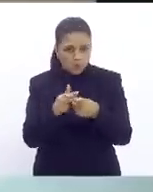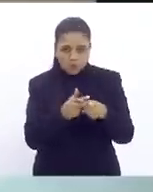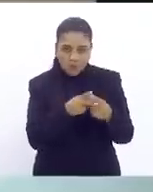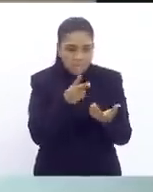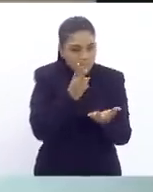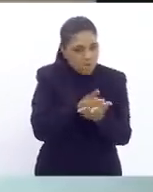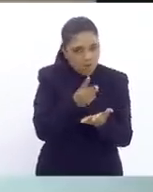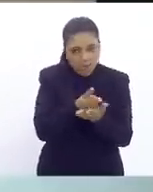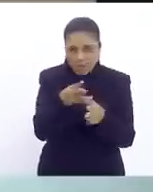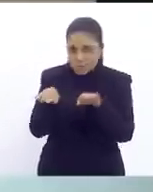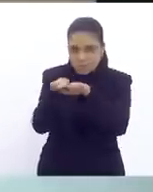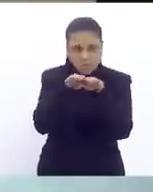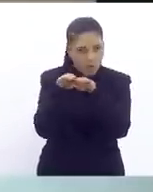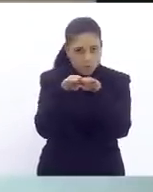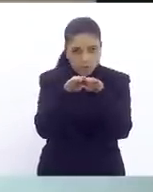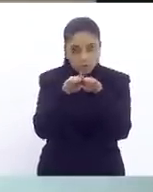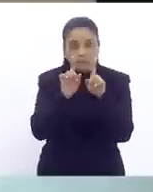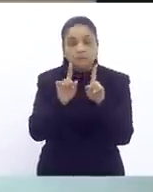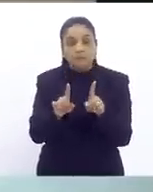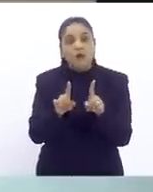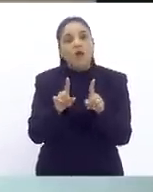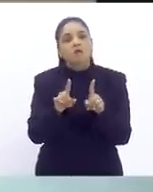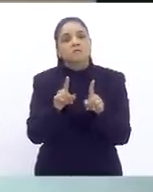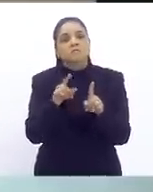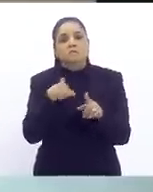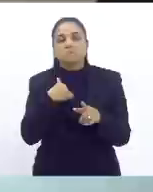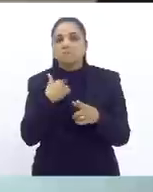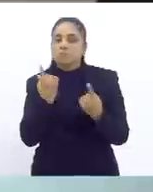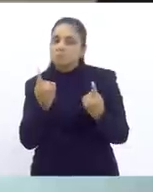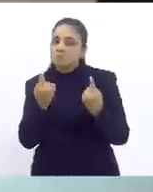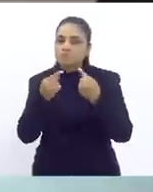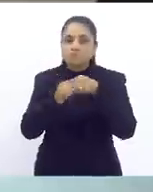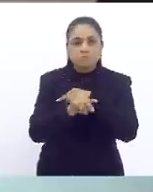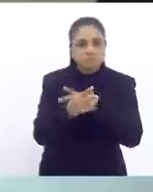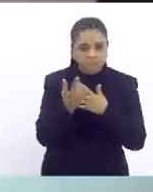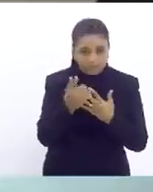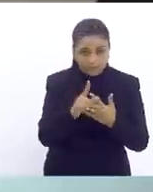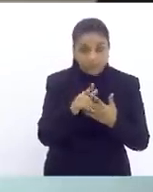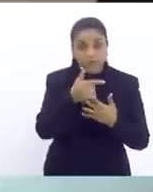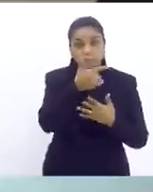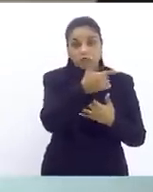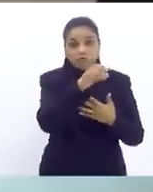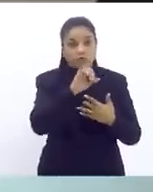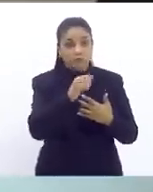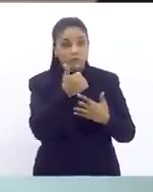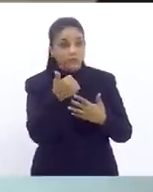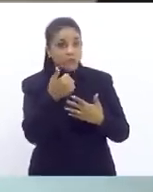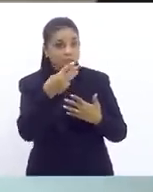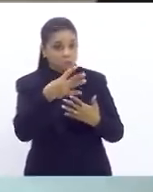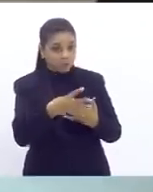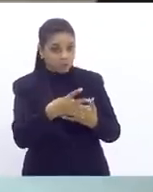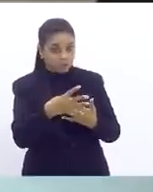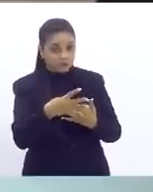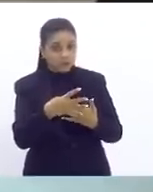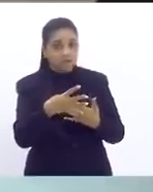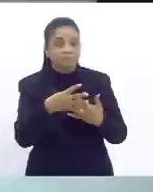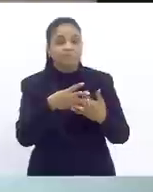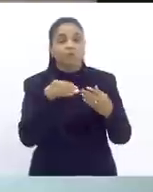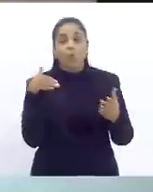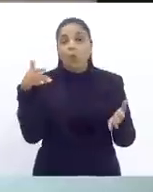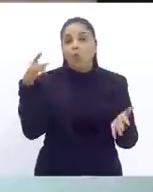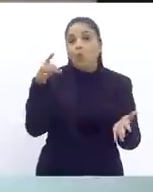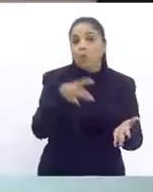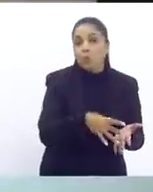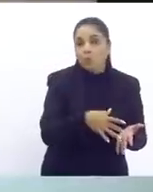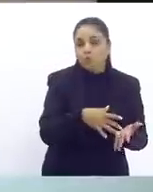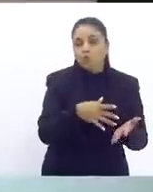concedido de a única vez mas ainda assim para não parecer contraditório em 2014 tivemos um tínhamos tido até então um último reajuste de